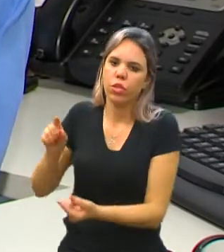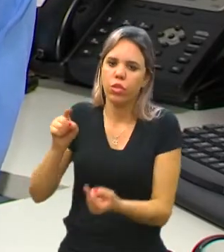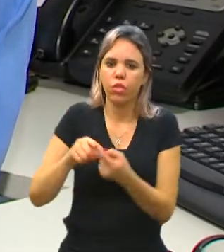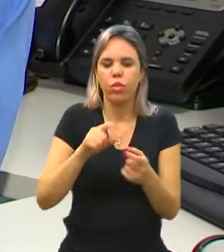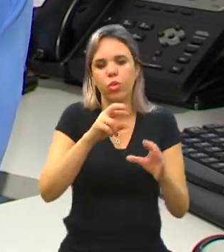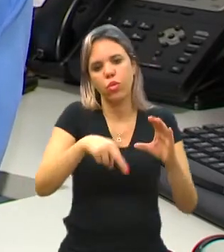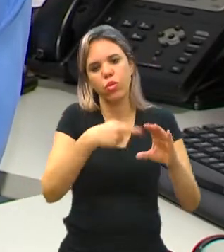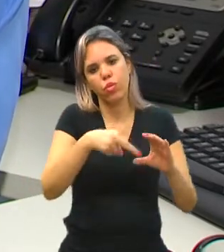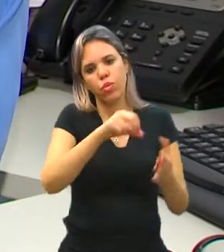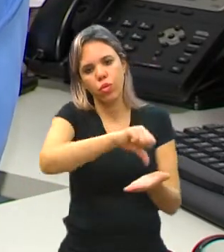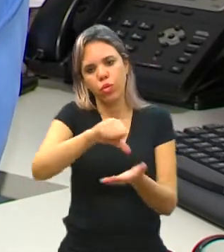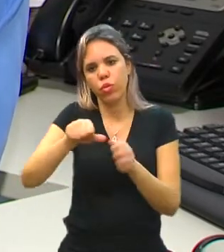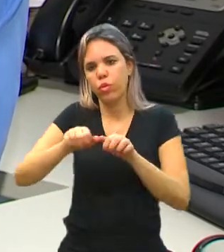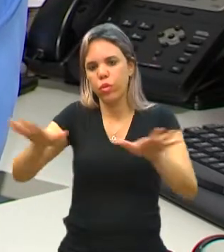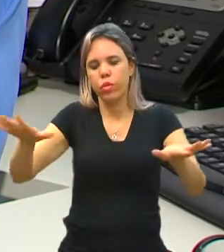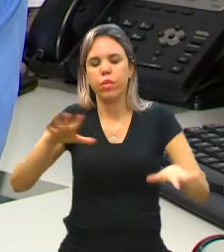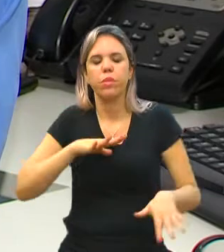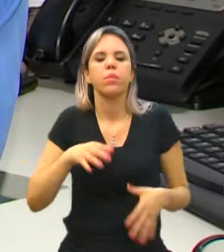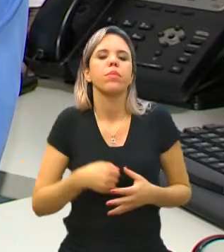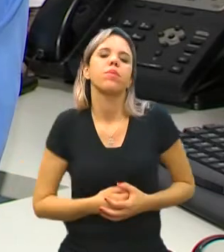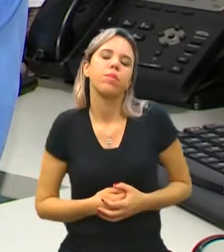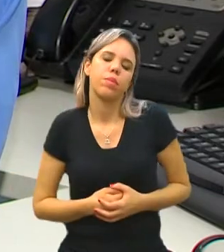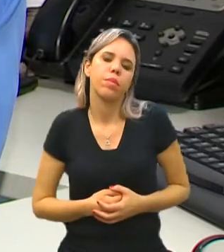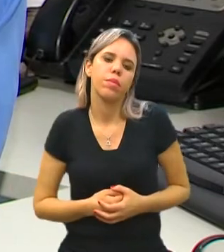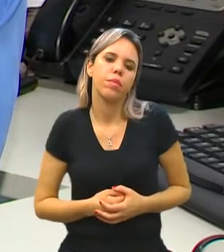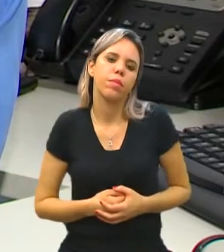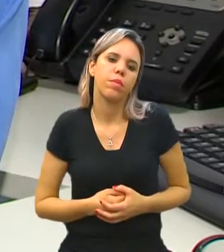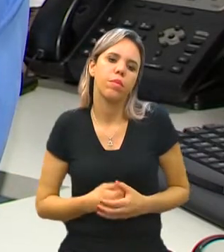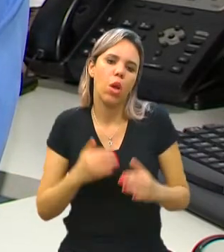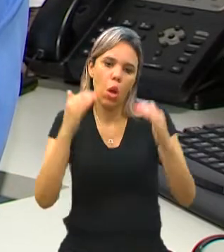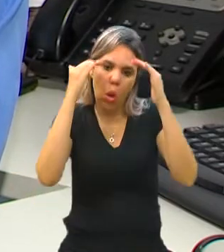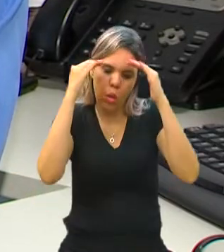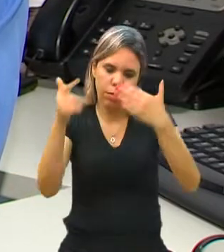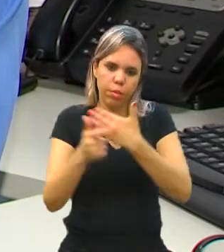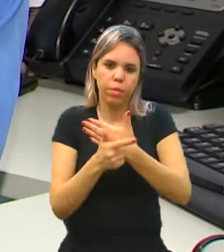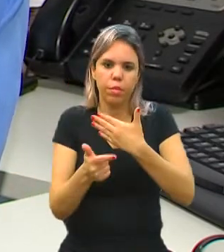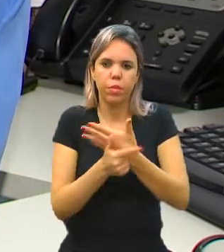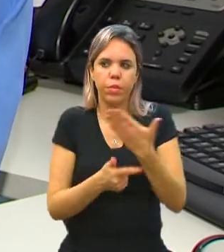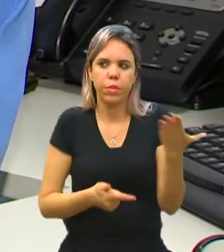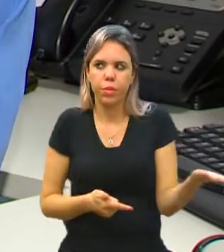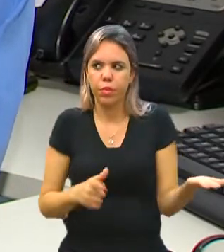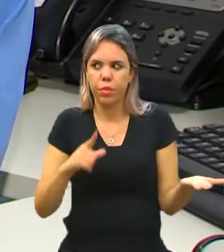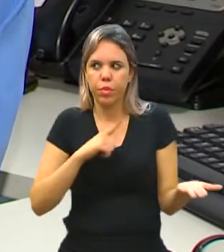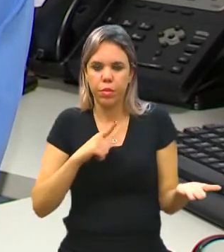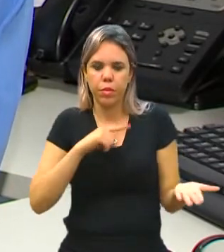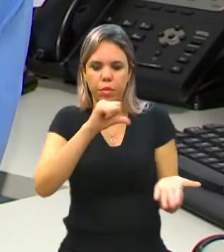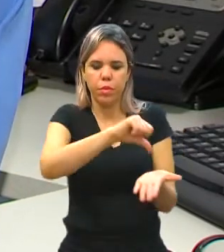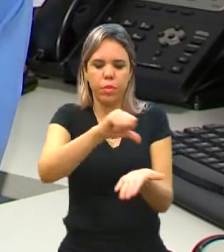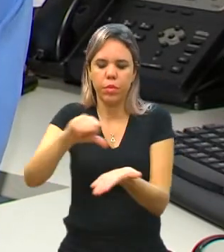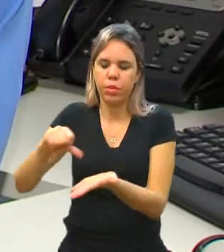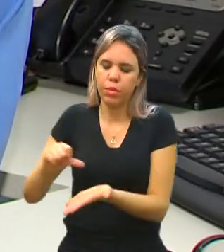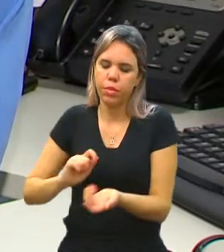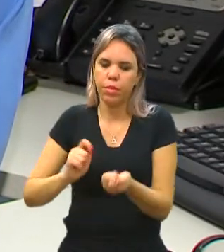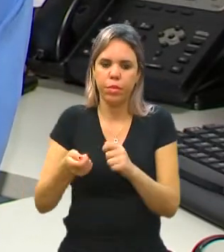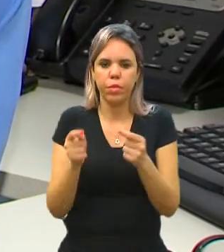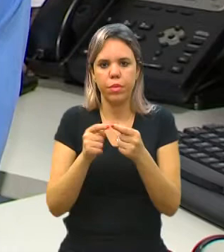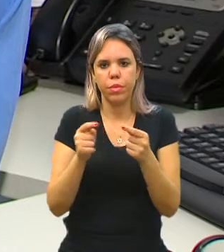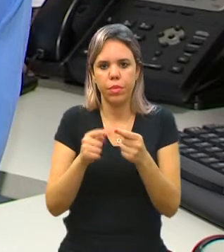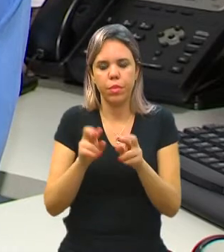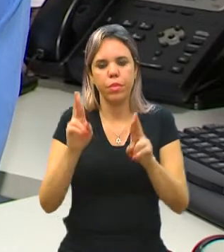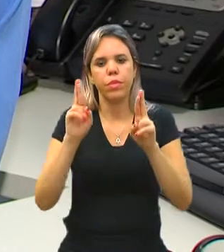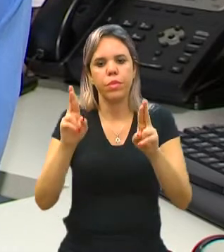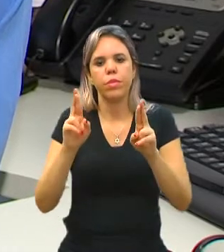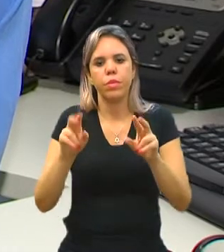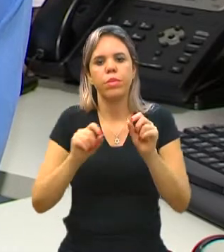de ecopontos na espalhados pela cidade para cumprir esse papel e tendo esses locais adequados